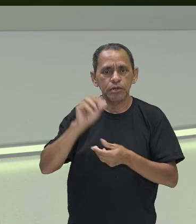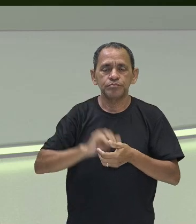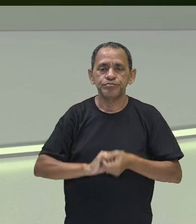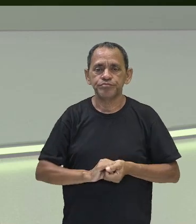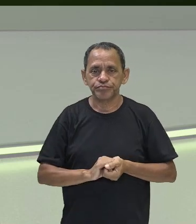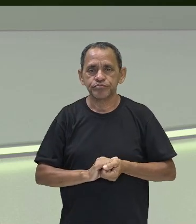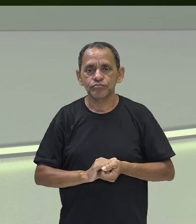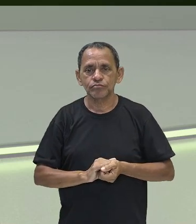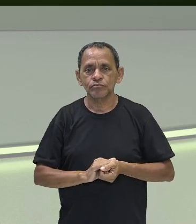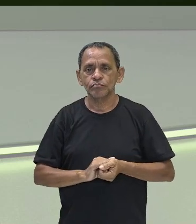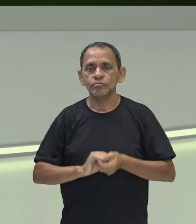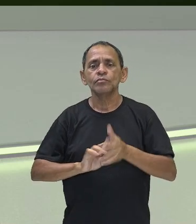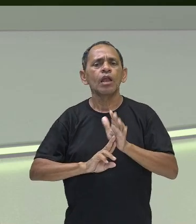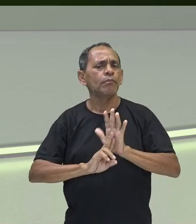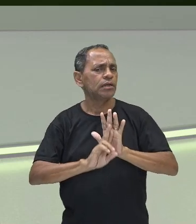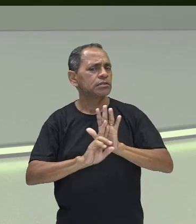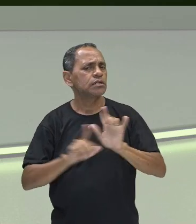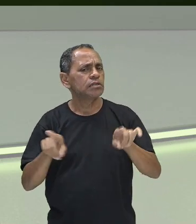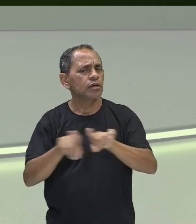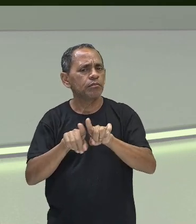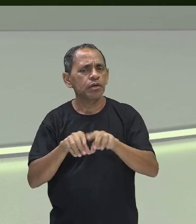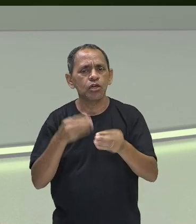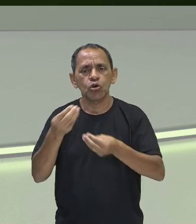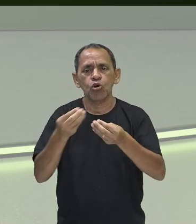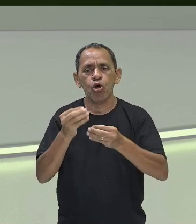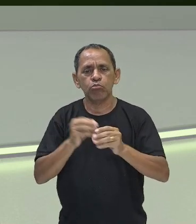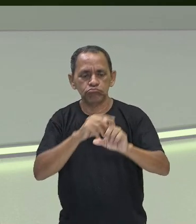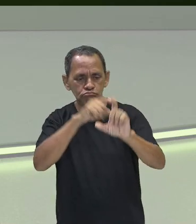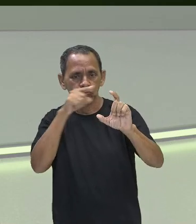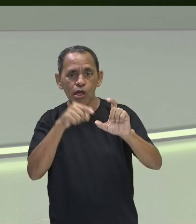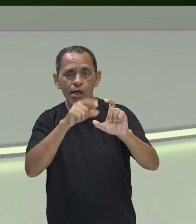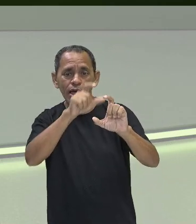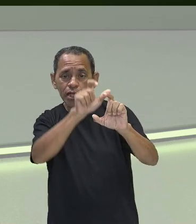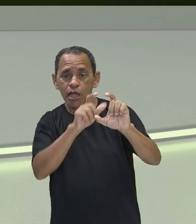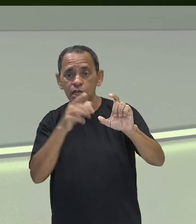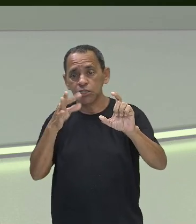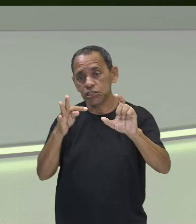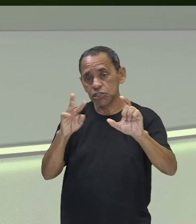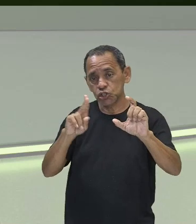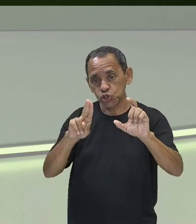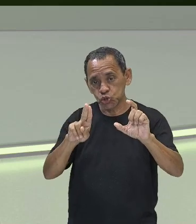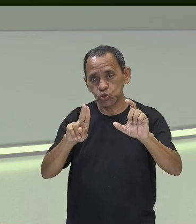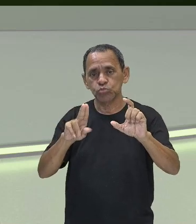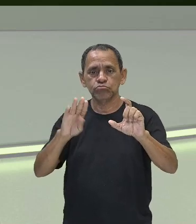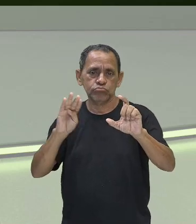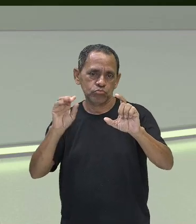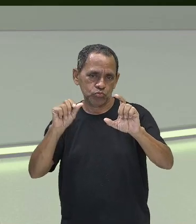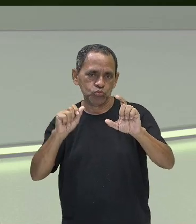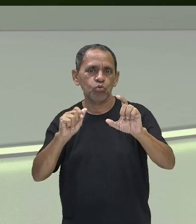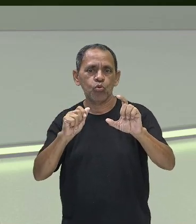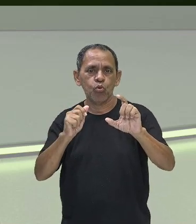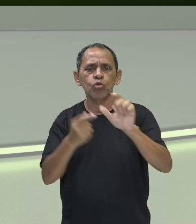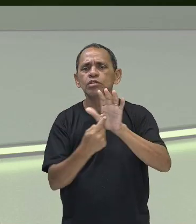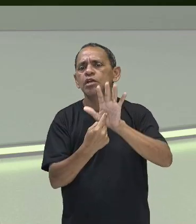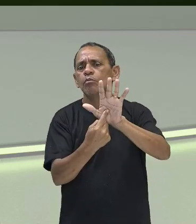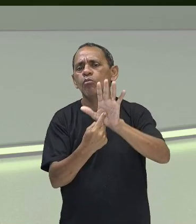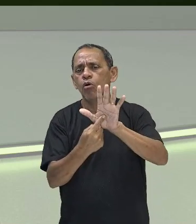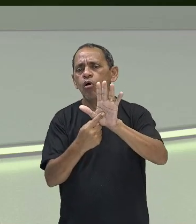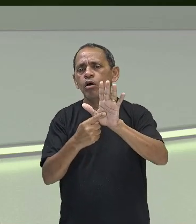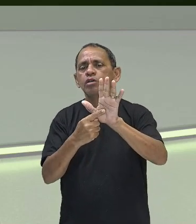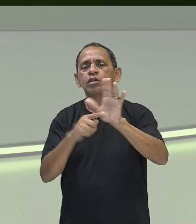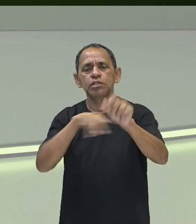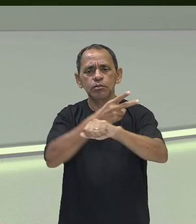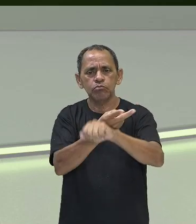a representação também neste tubo de ensaio, nesta amostra após a centrifugação. Então, nós estamos